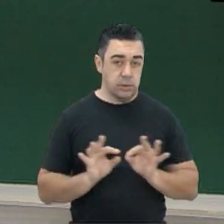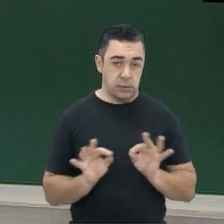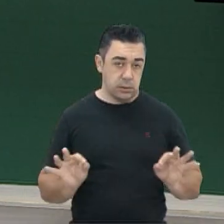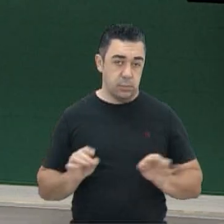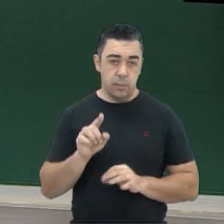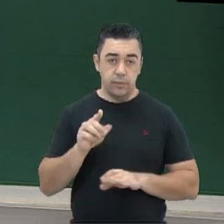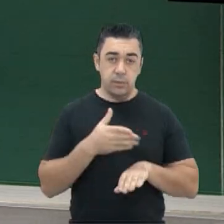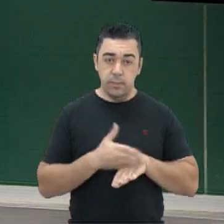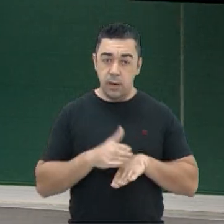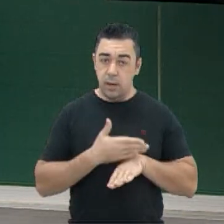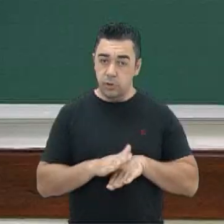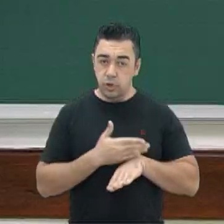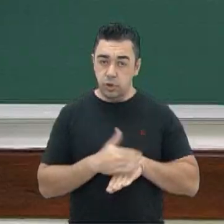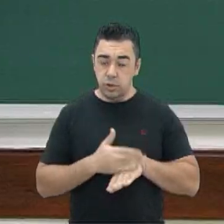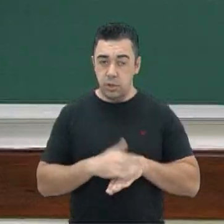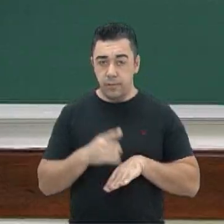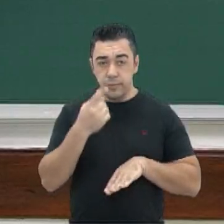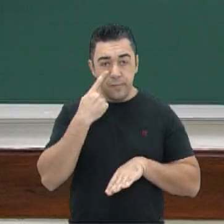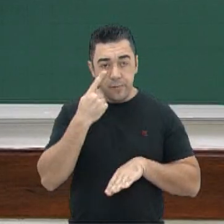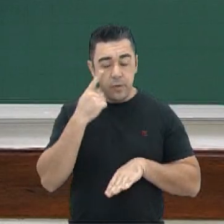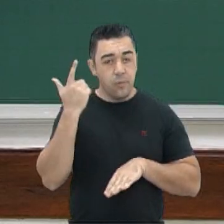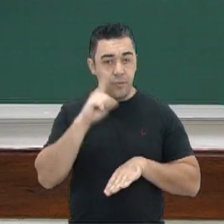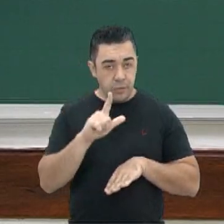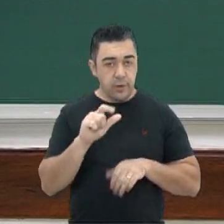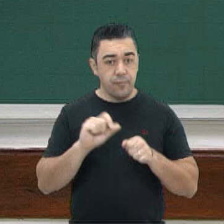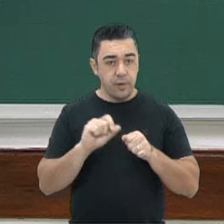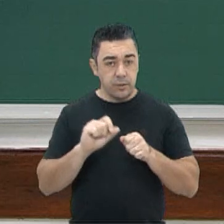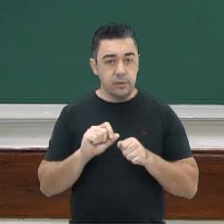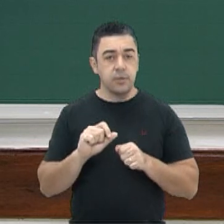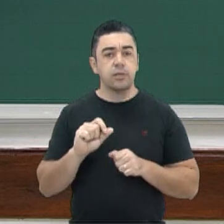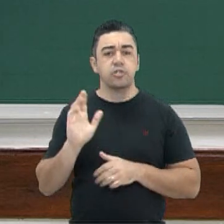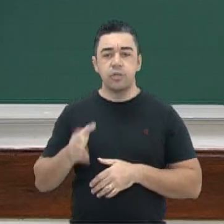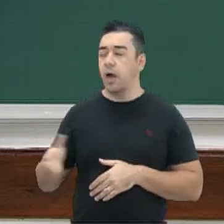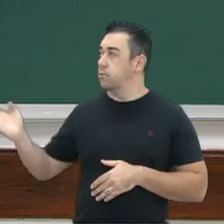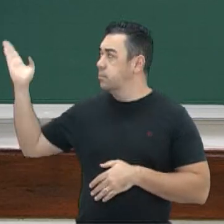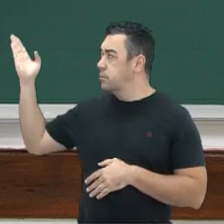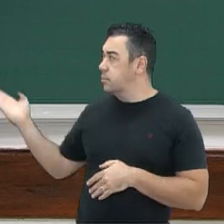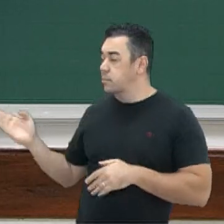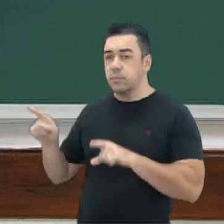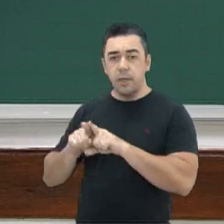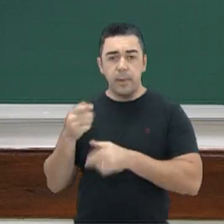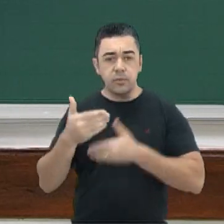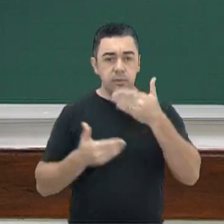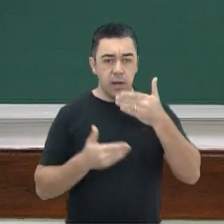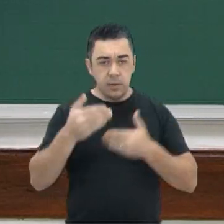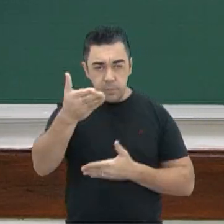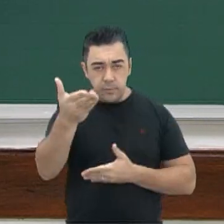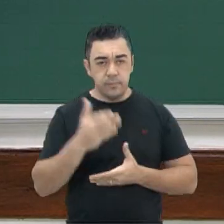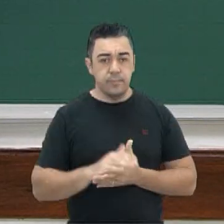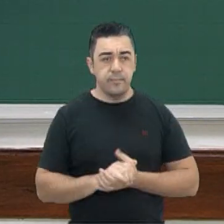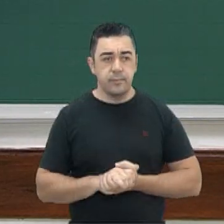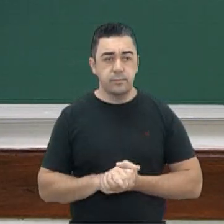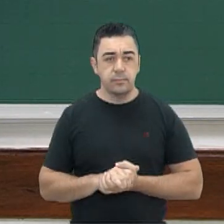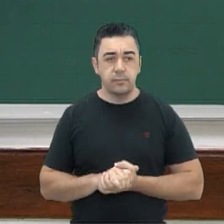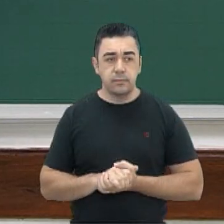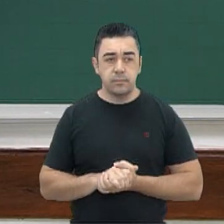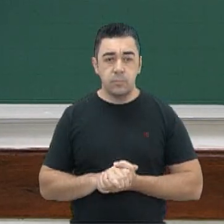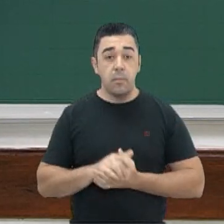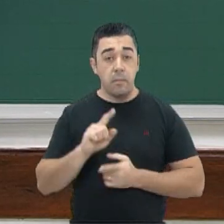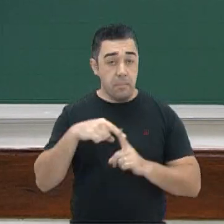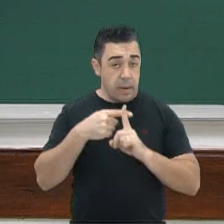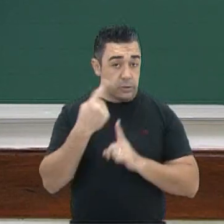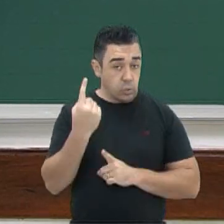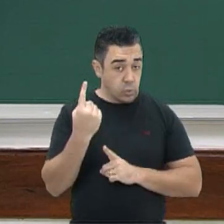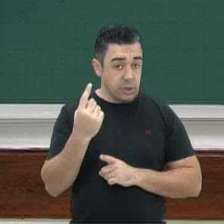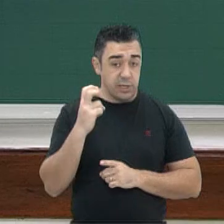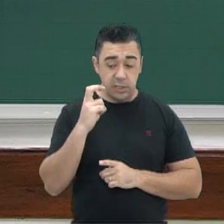você pratique, você vai ver que é bem simples, não tem muita dificuldade. Está resolvidinho ali no slide para vocês também. Vou fazer mais